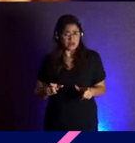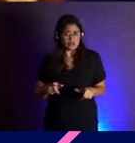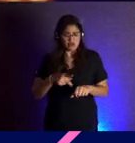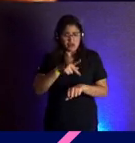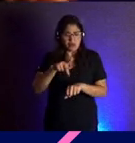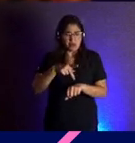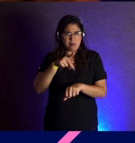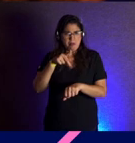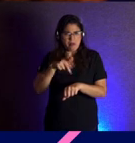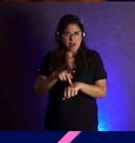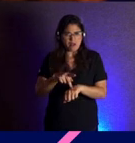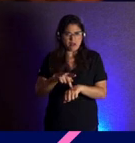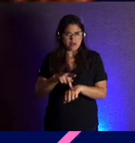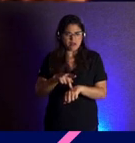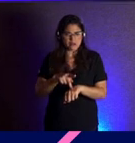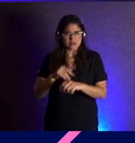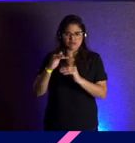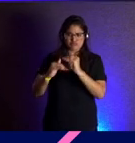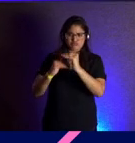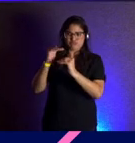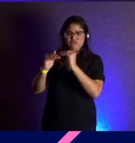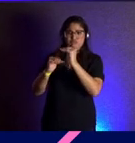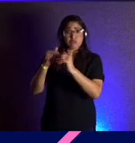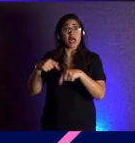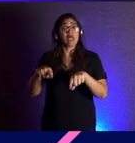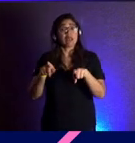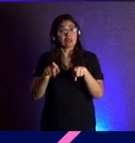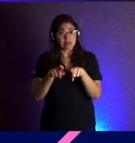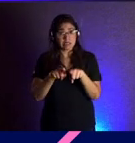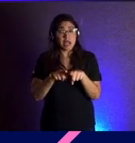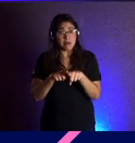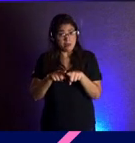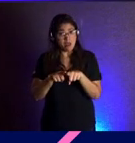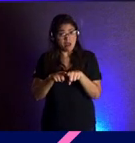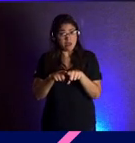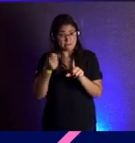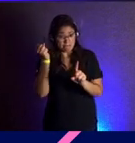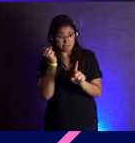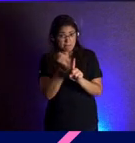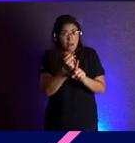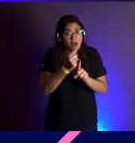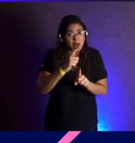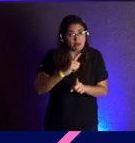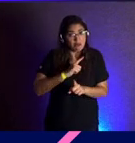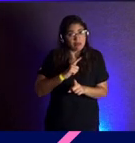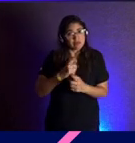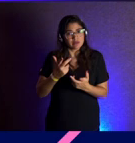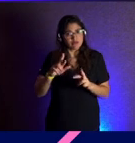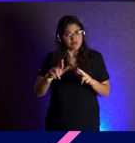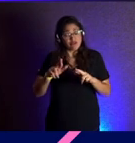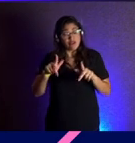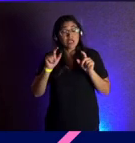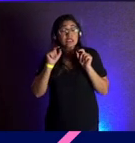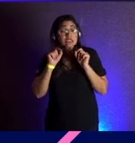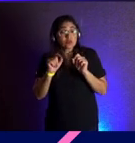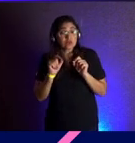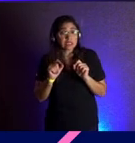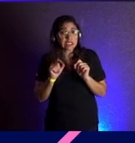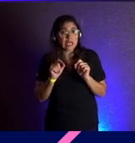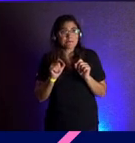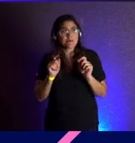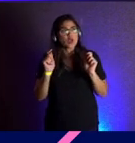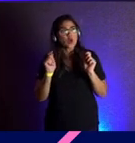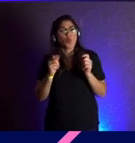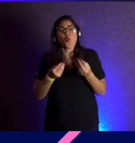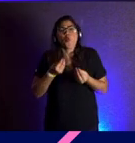sei lá se a gente chama desenvolvidos, também sofrem impacto. A diferença é a capacidade de